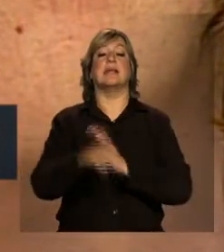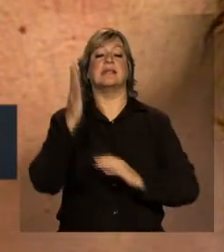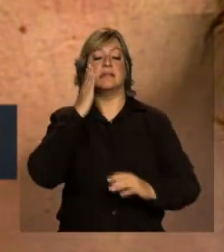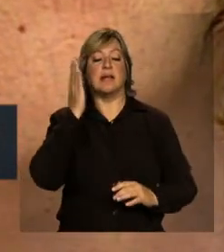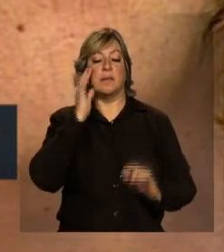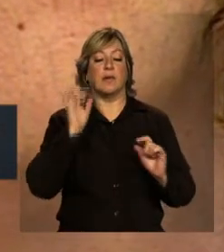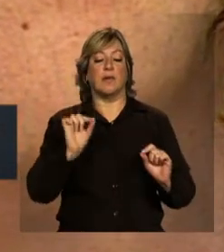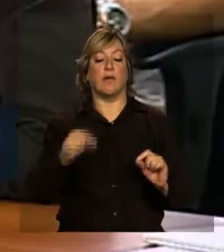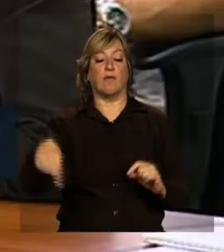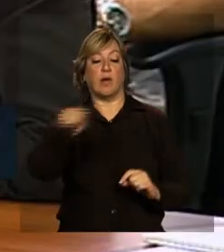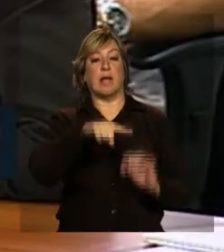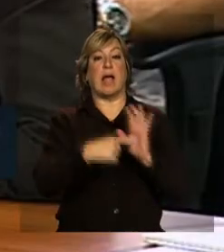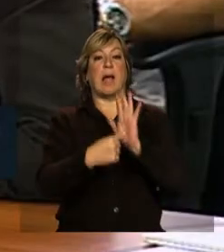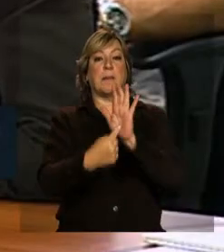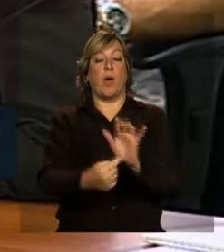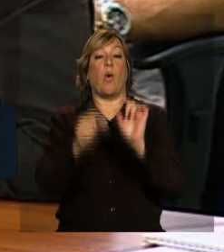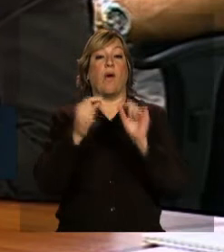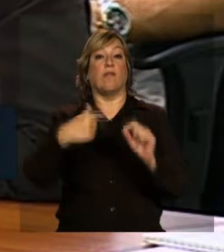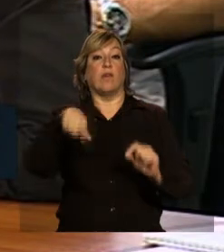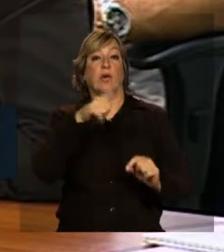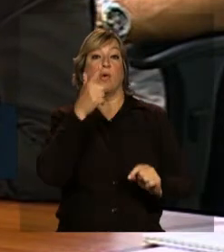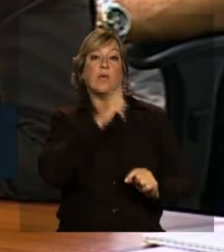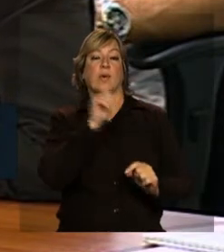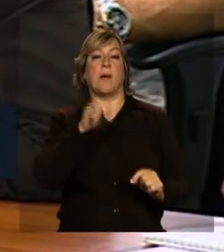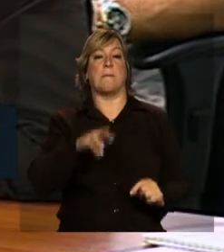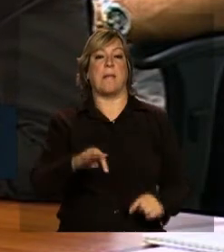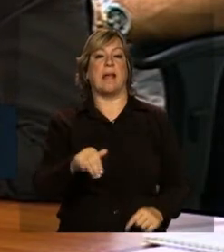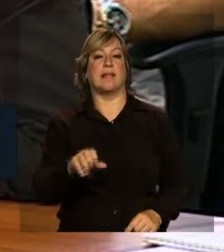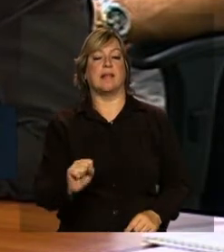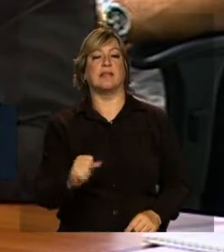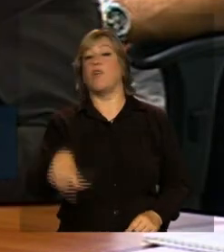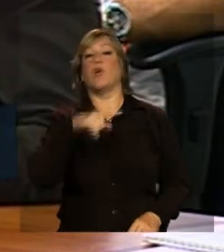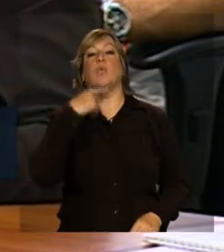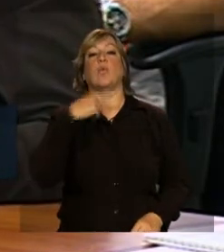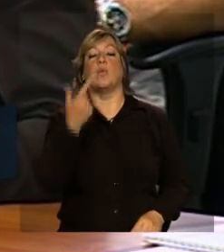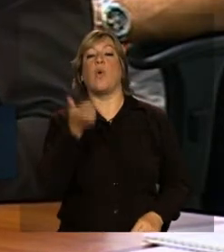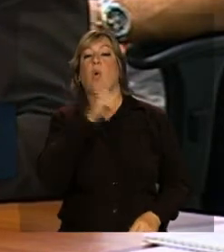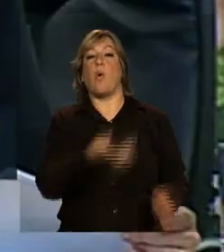Vocês apresentaram o que vocês conseguiram cumprir das metas. Quais foram as metas que vocês não conseguiram atingir esse ano?